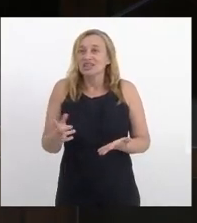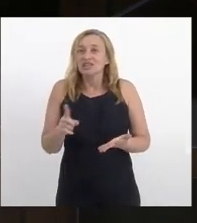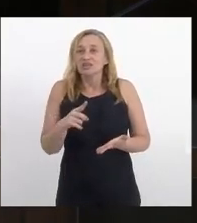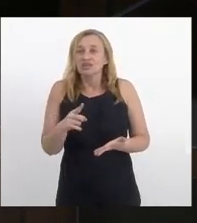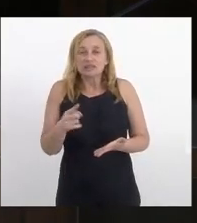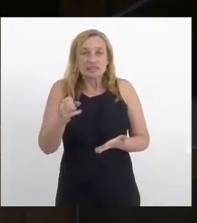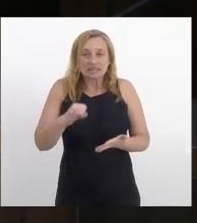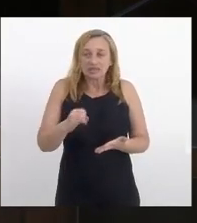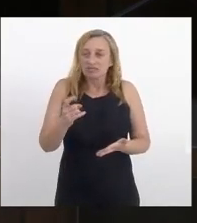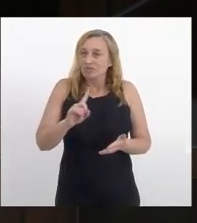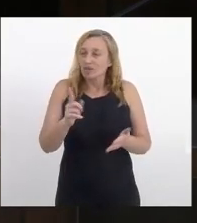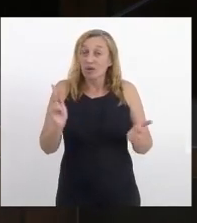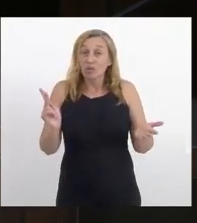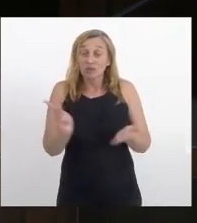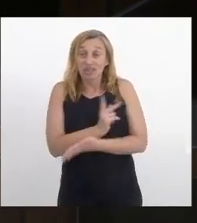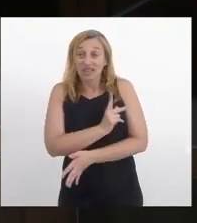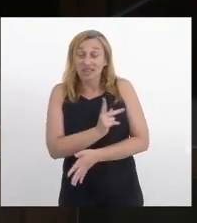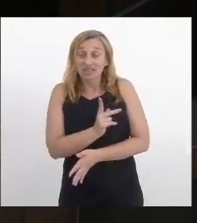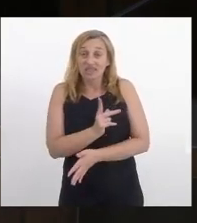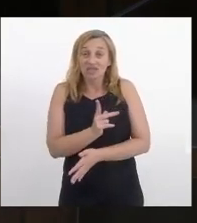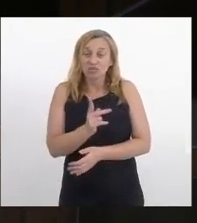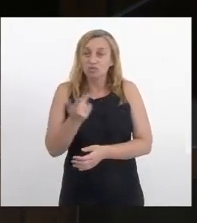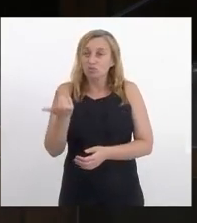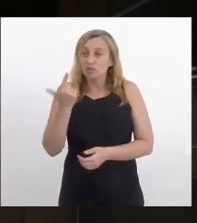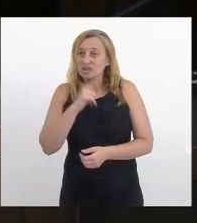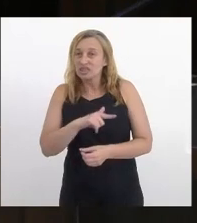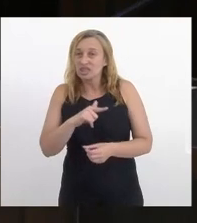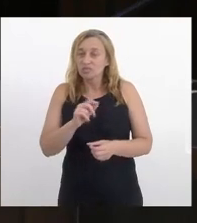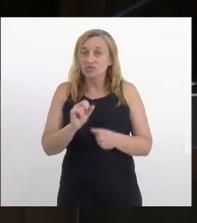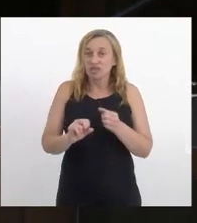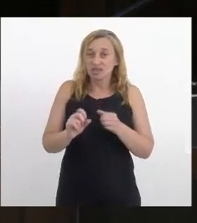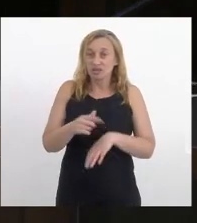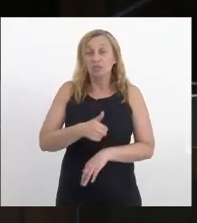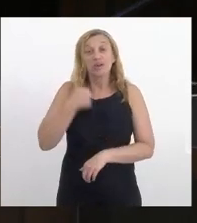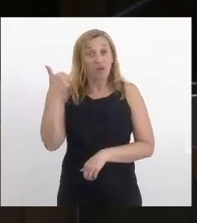não consegue fazer o que a gente precisa fazer.